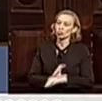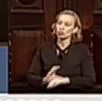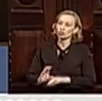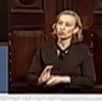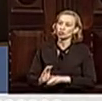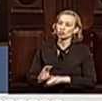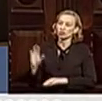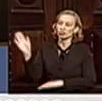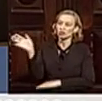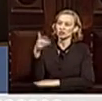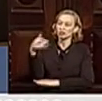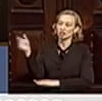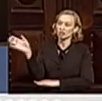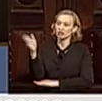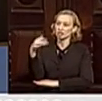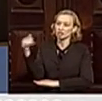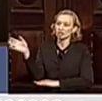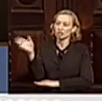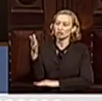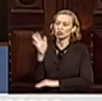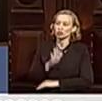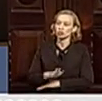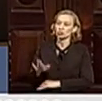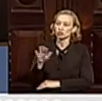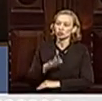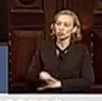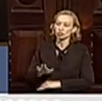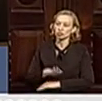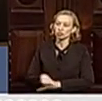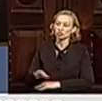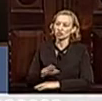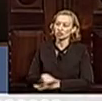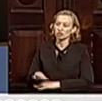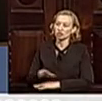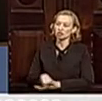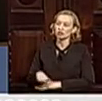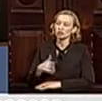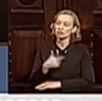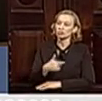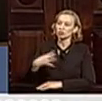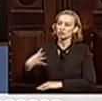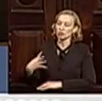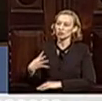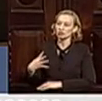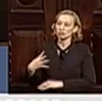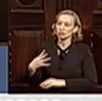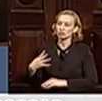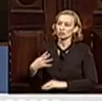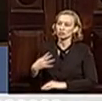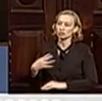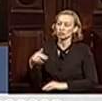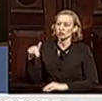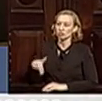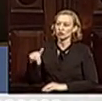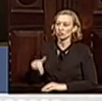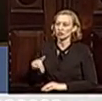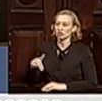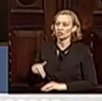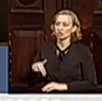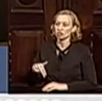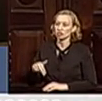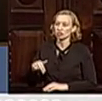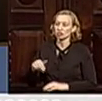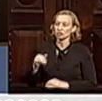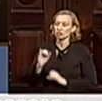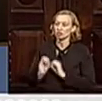Juvenil manterá o prazo de 24 de novembro para votação pública online, no entanto, alterando-se a última etapa